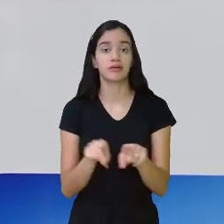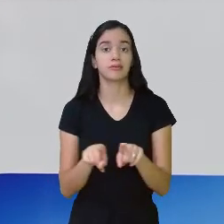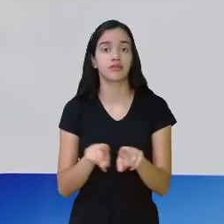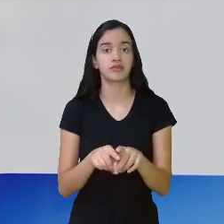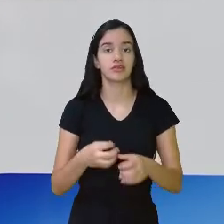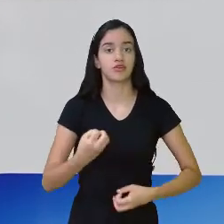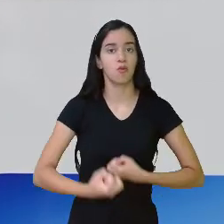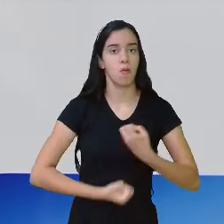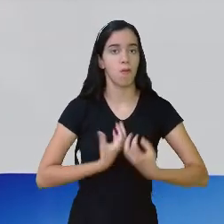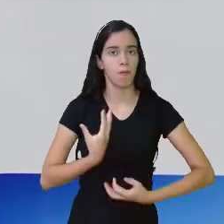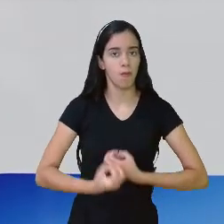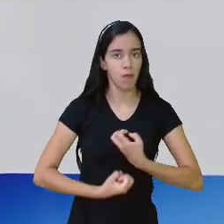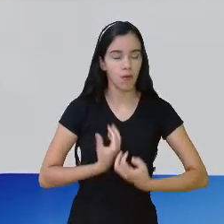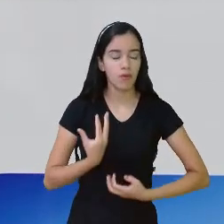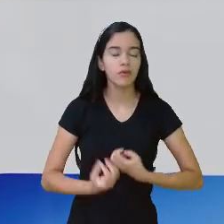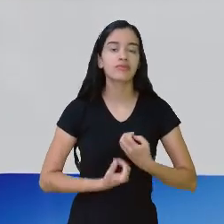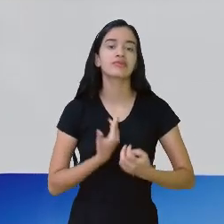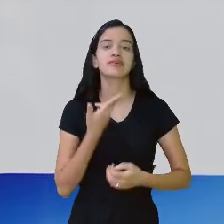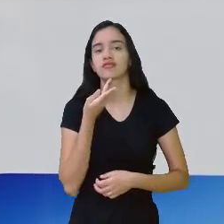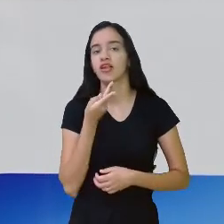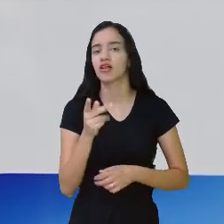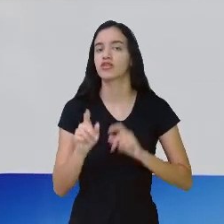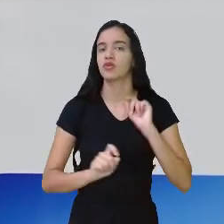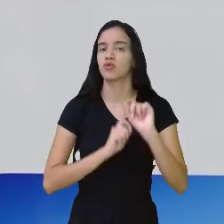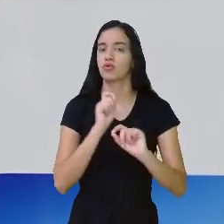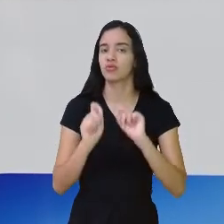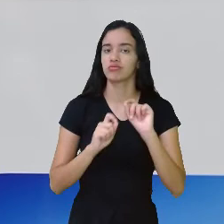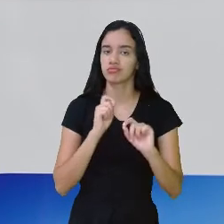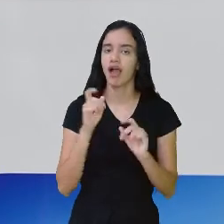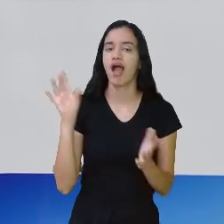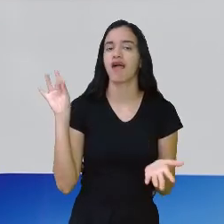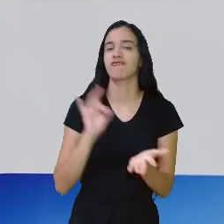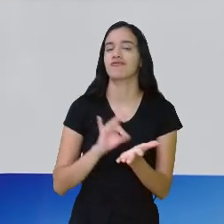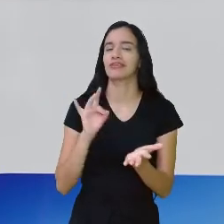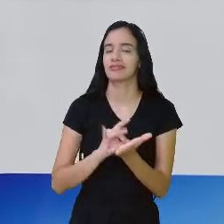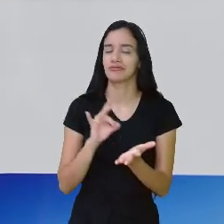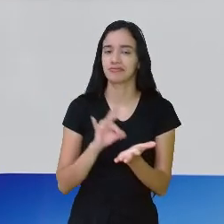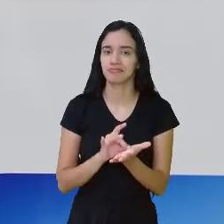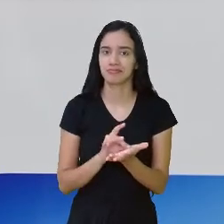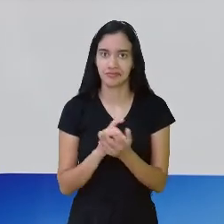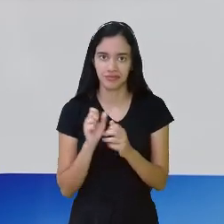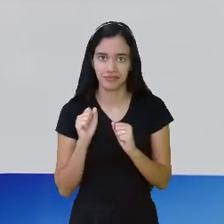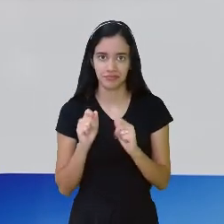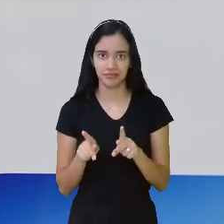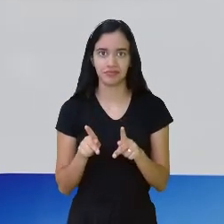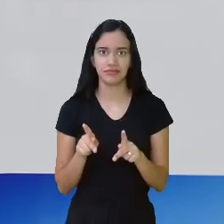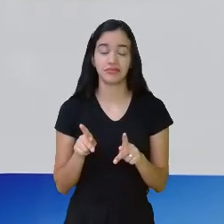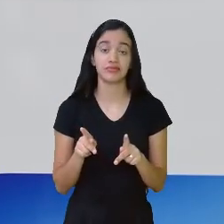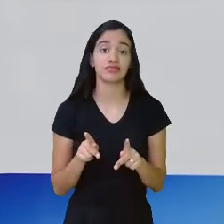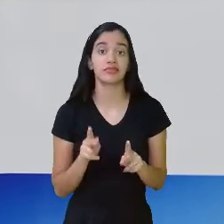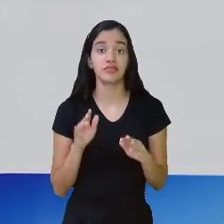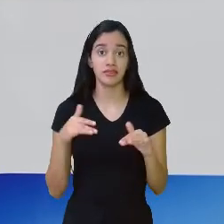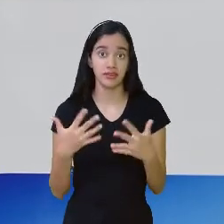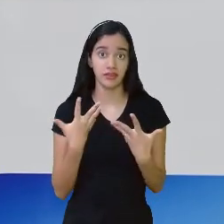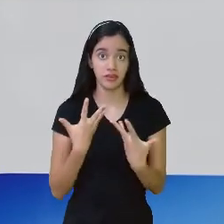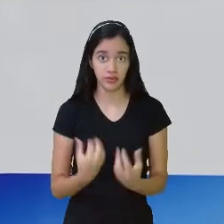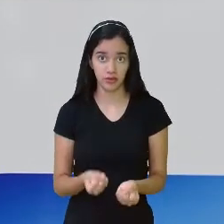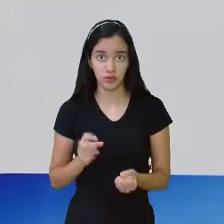poema de Pedro Bandeira, ele está dizendo a verdade demais, tá certo? Então, vamos